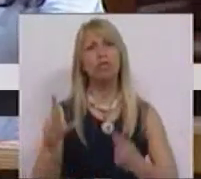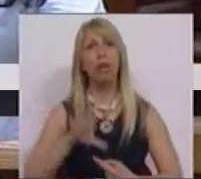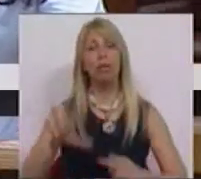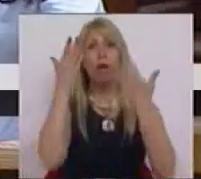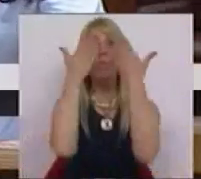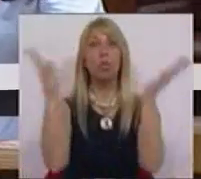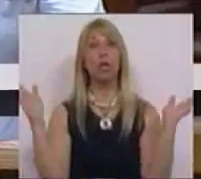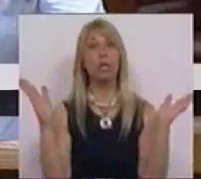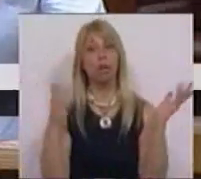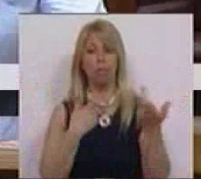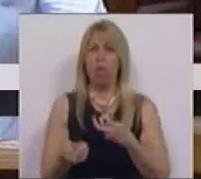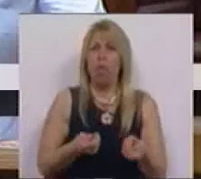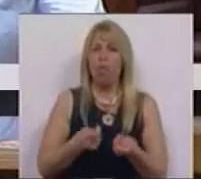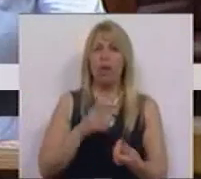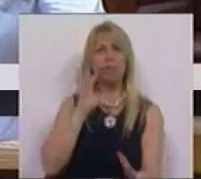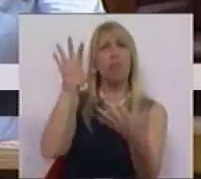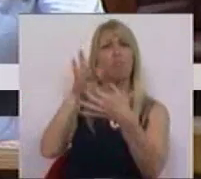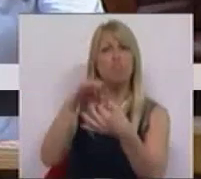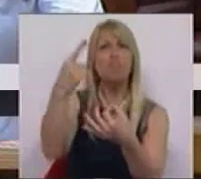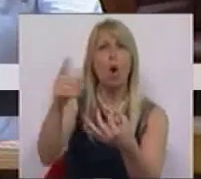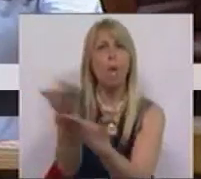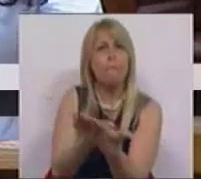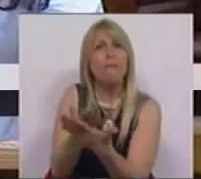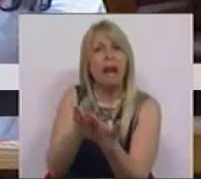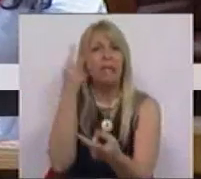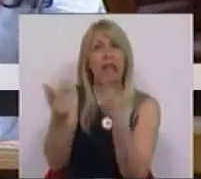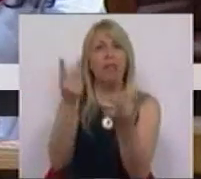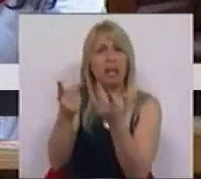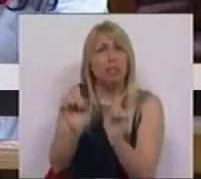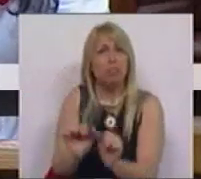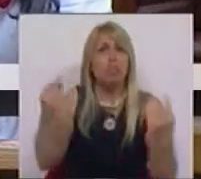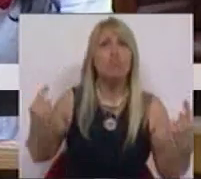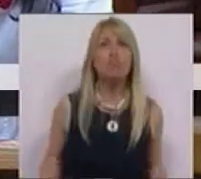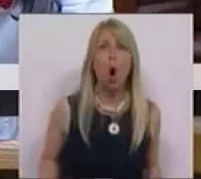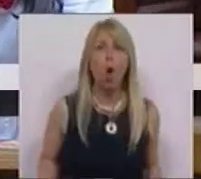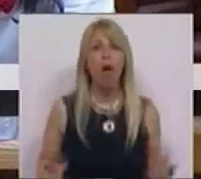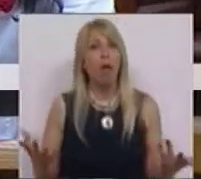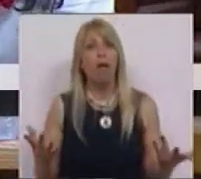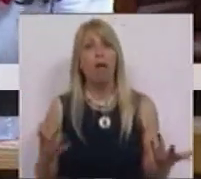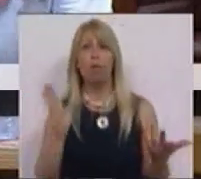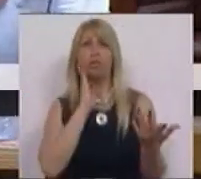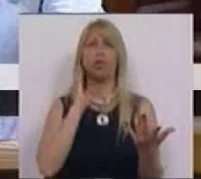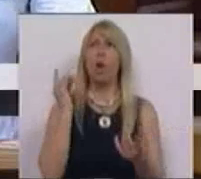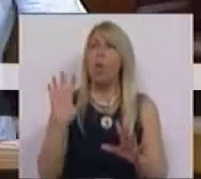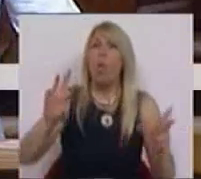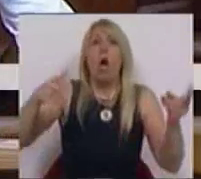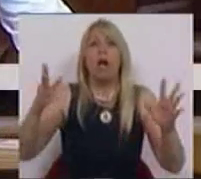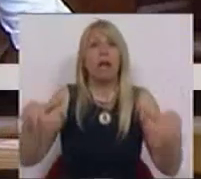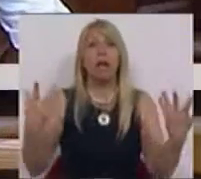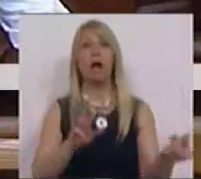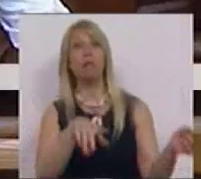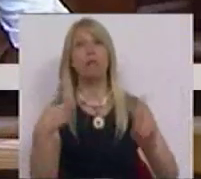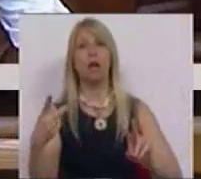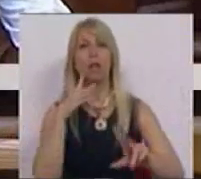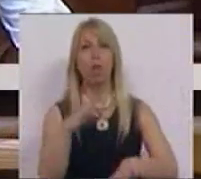é feita a pensar nos mercados e avaliada por eles. Em que o seu nome se rejeita à existência de qualquer alternativa a este